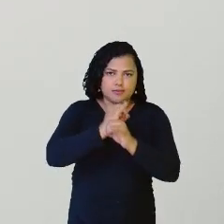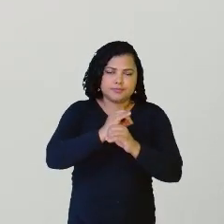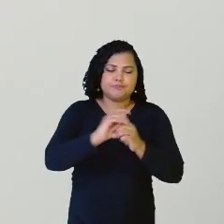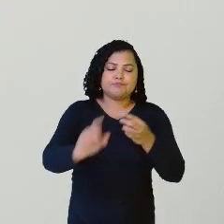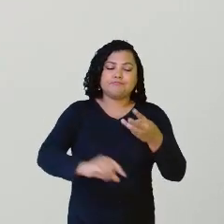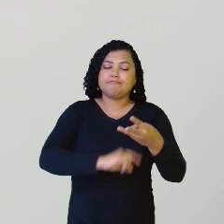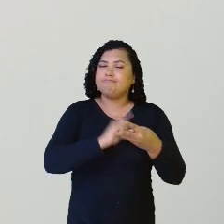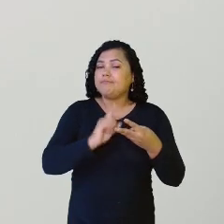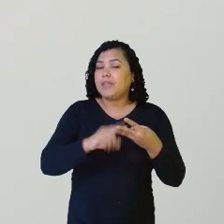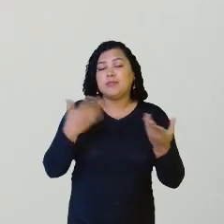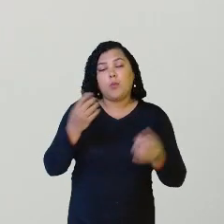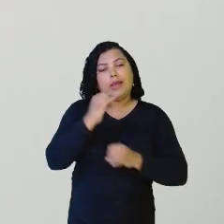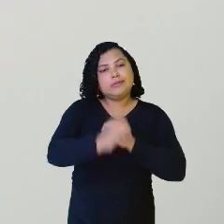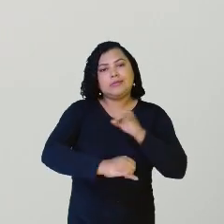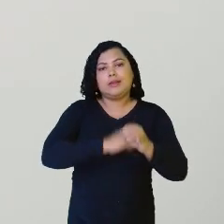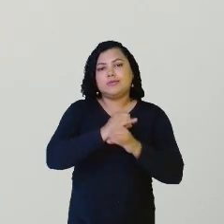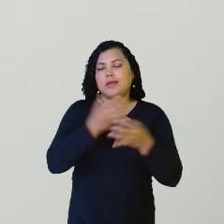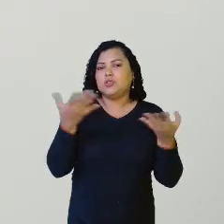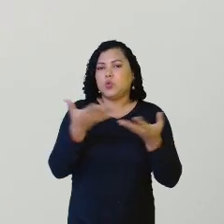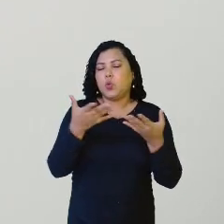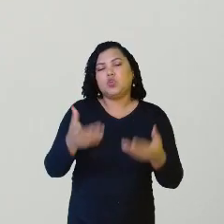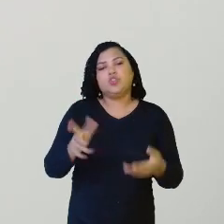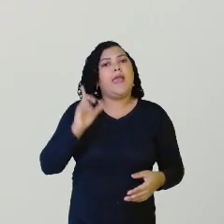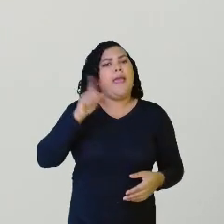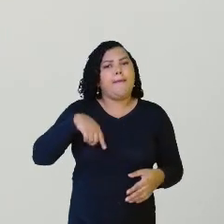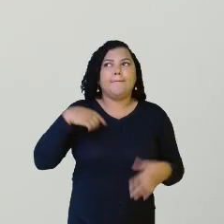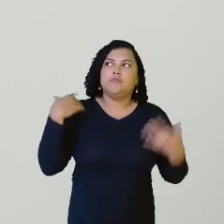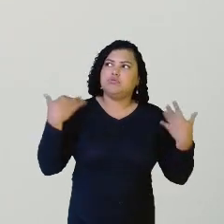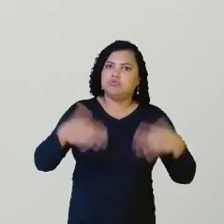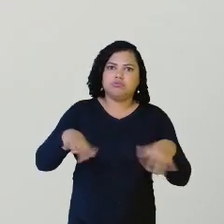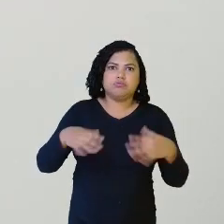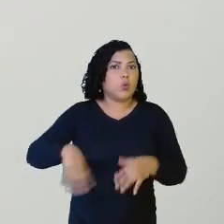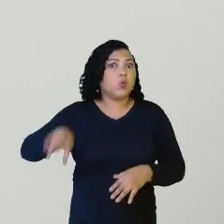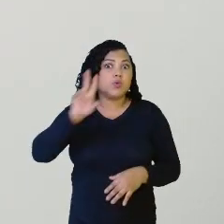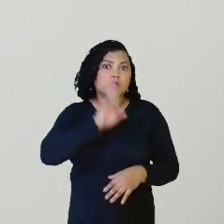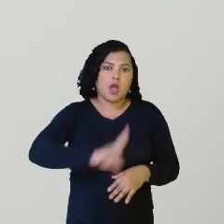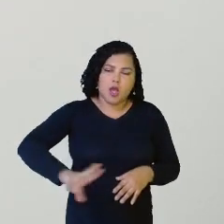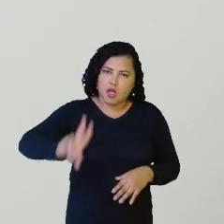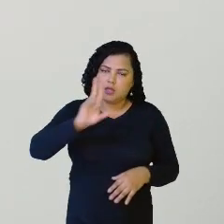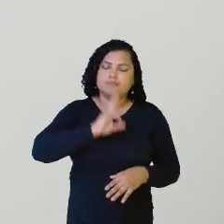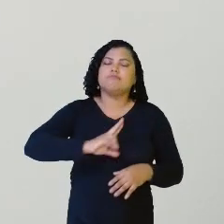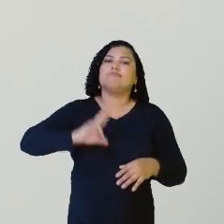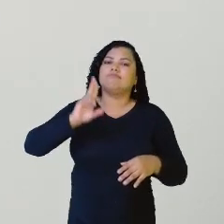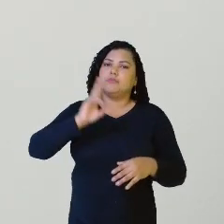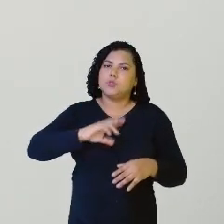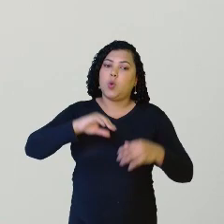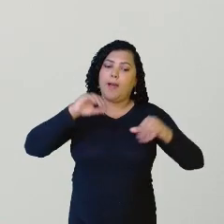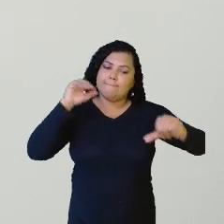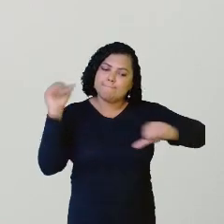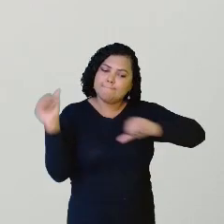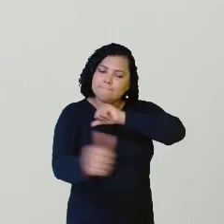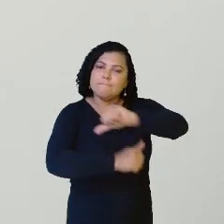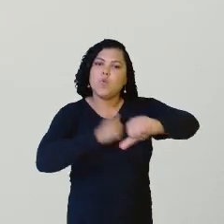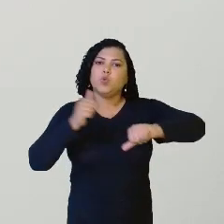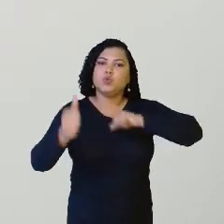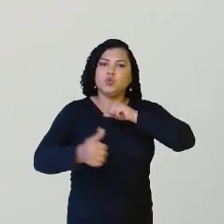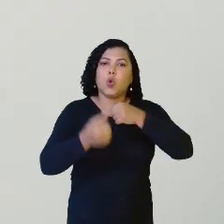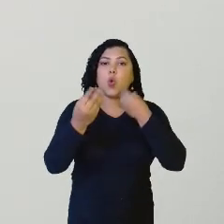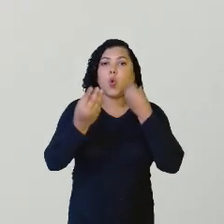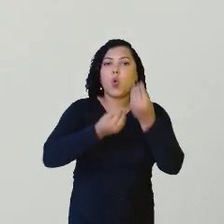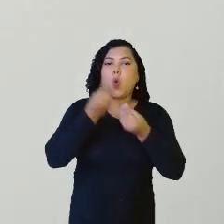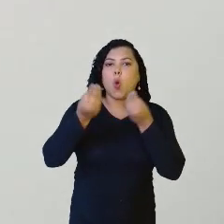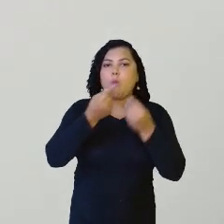internet. Então, a internet hoje ela é bastante utilizada. Então, ela modificou a maneira das pessoas